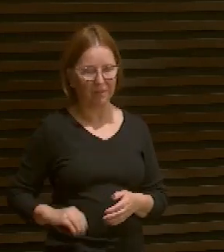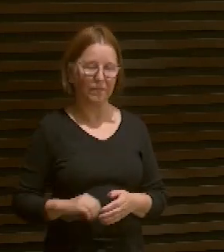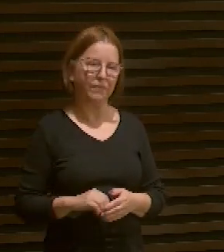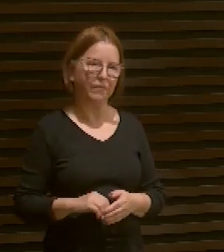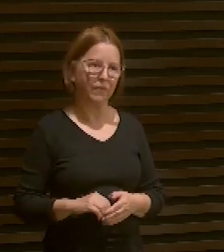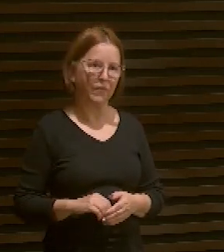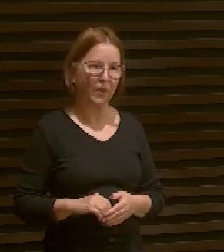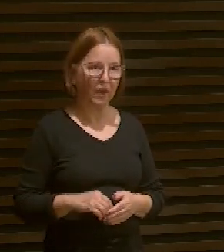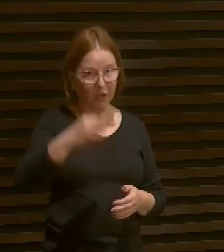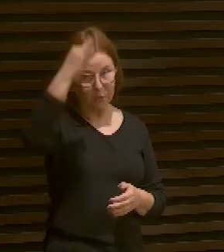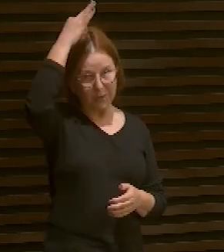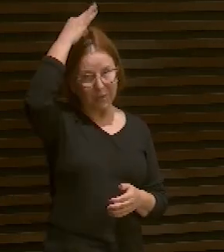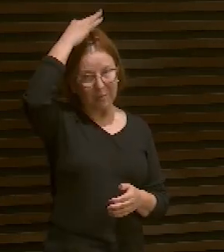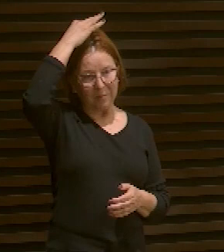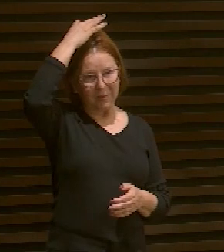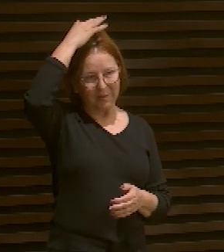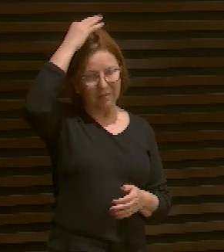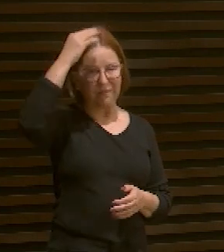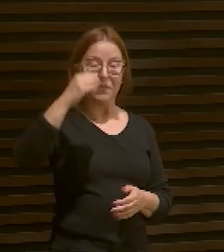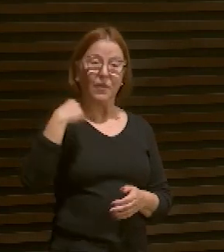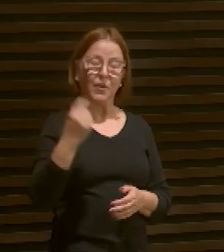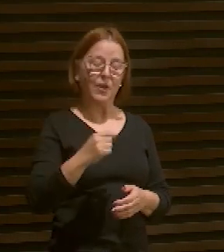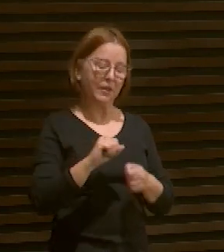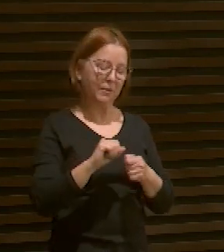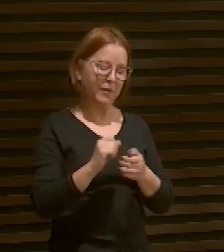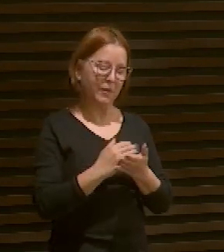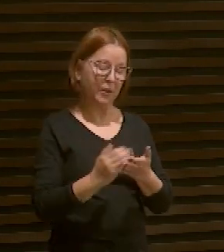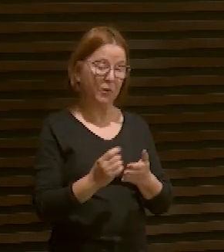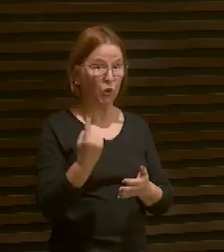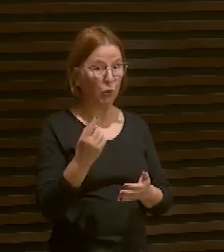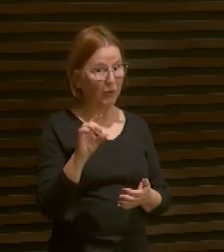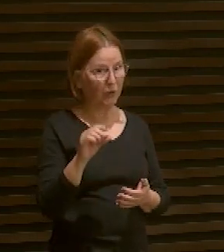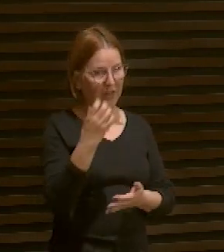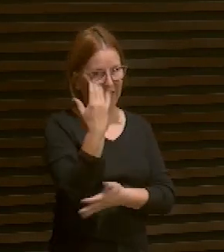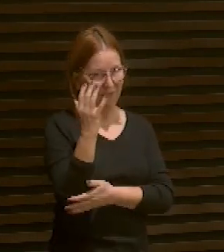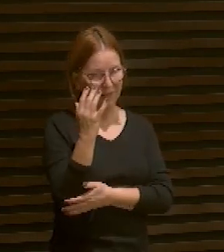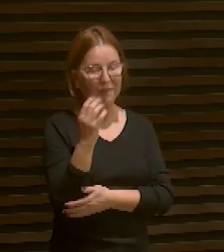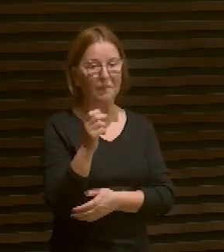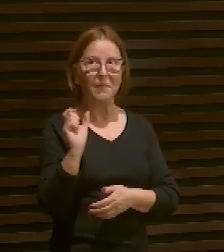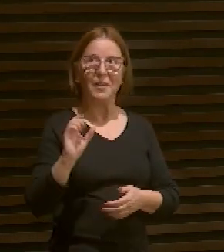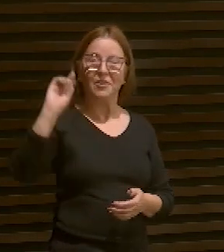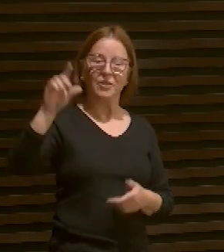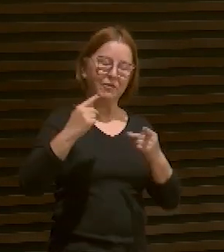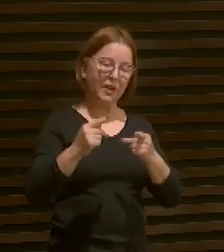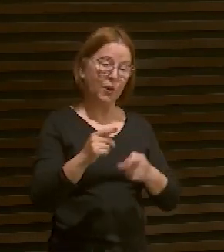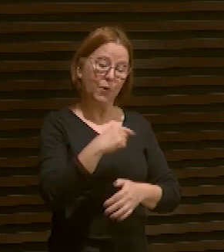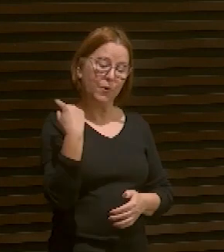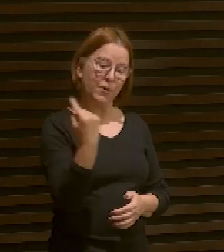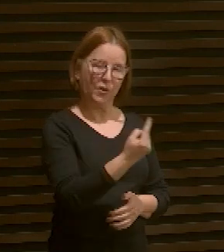só. Temos uma só natureza. Por isso que a palavra de Deus diz que o nosso coração, ele é